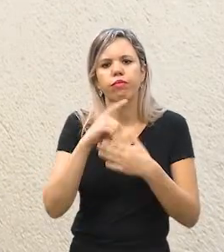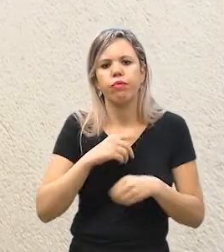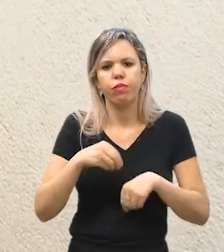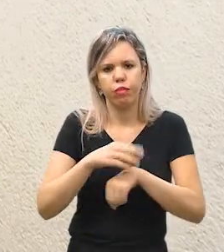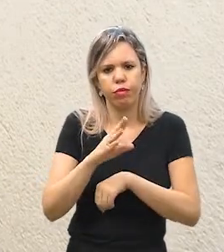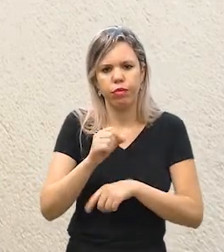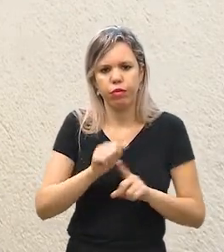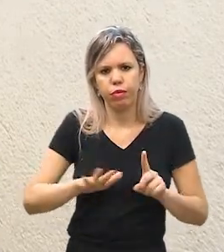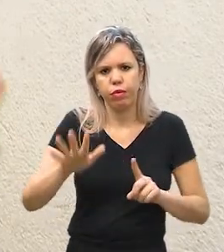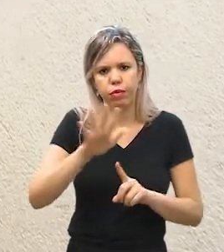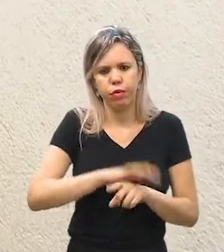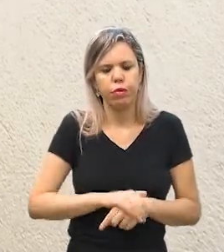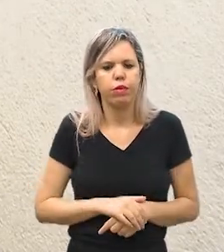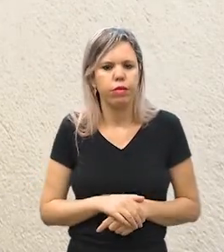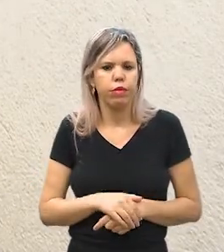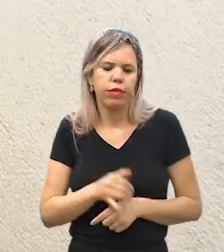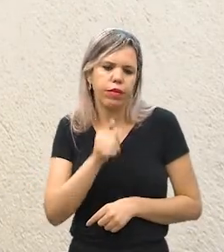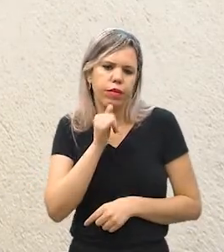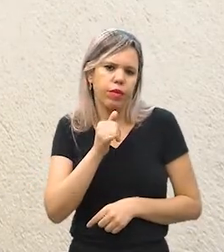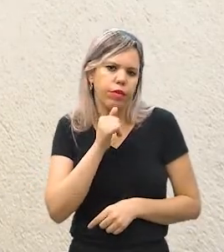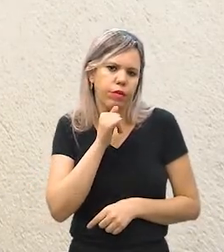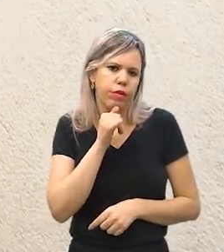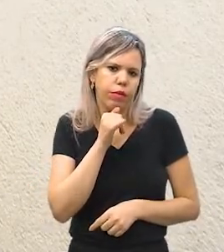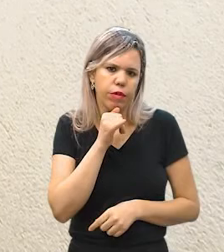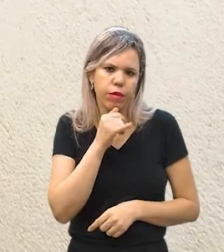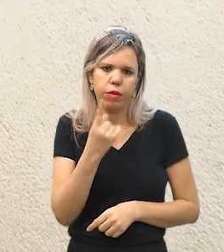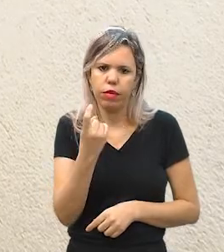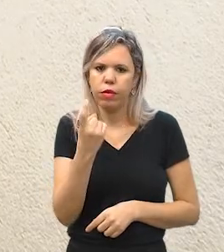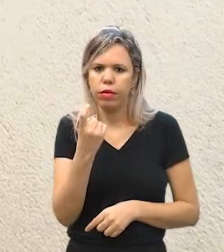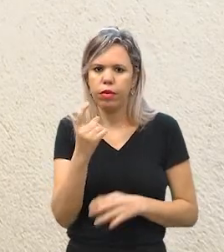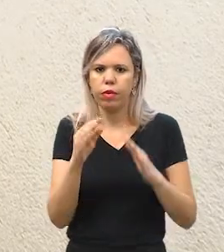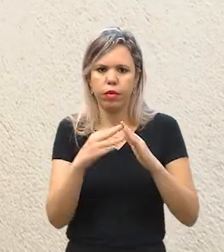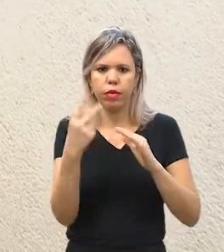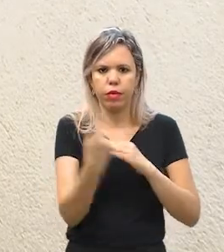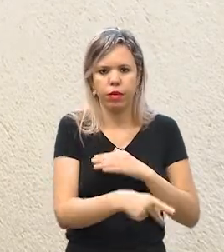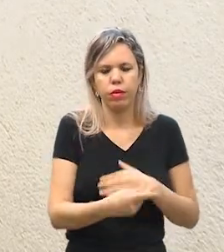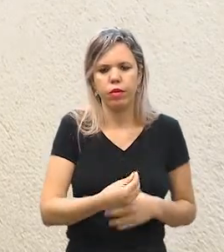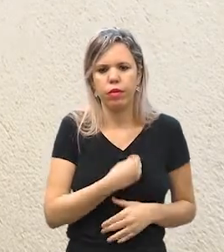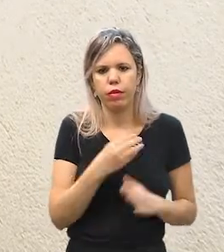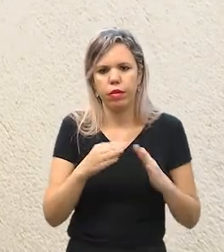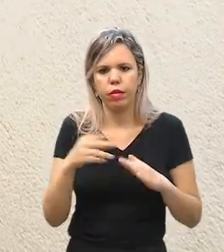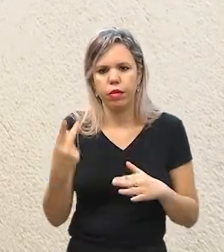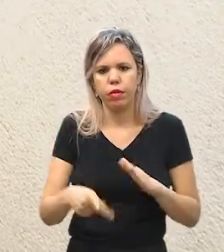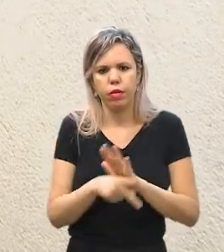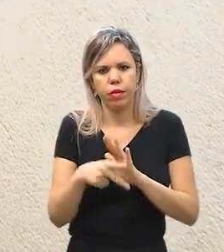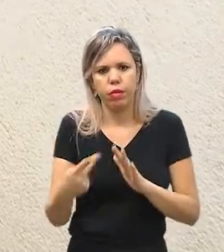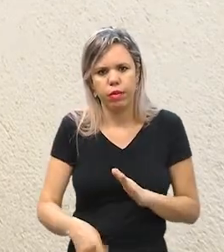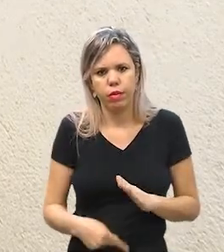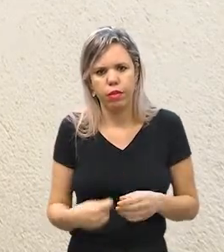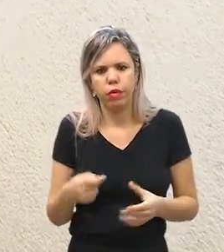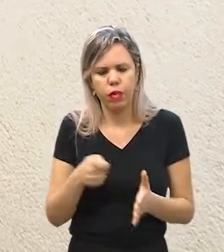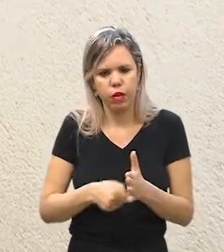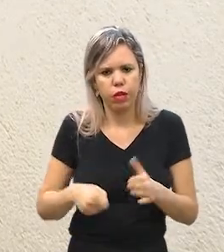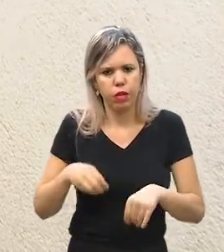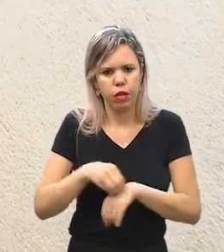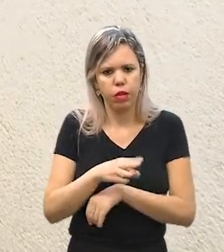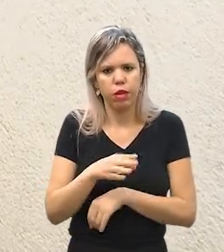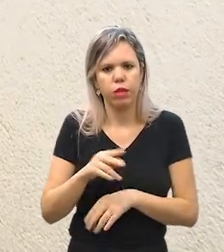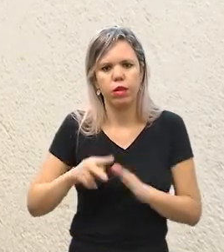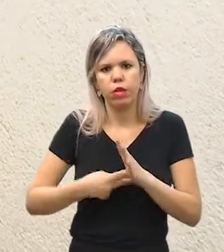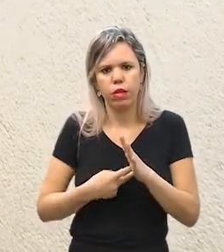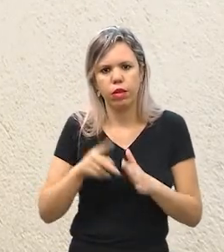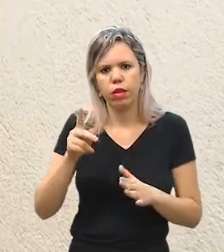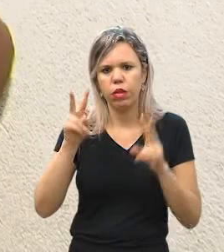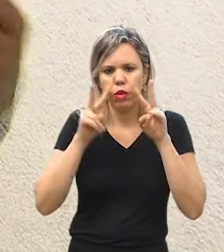para a sociedade, o fato, por exemplo, dela deixar essa única casa dela, a única habitação popular, para a luta, para o sindicato, você já